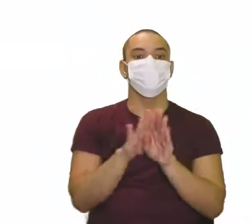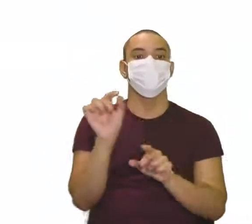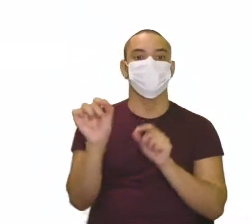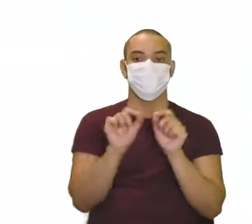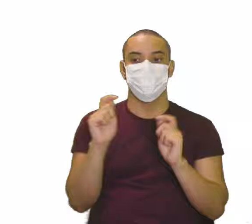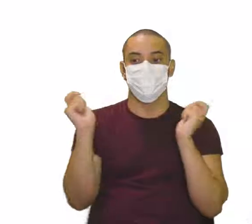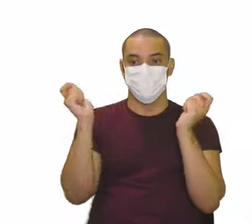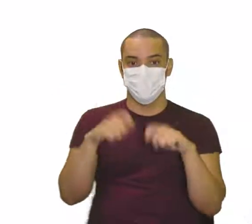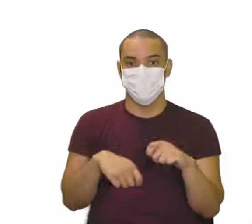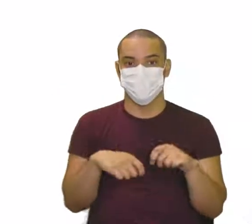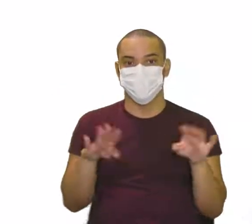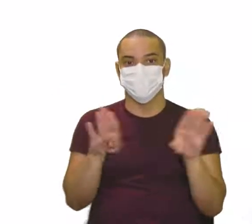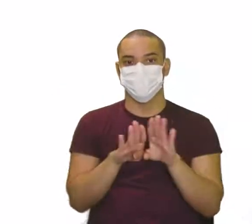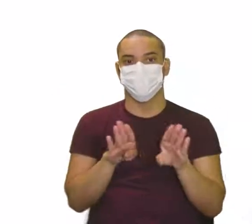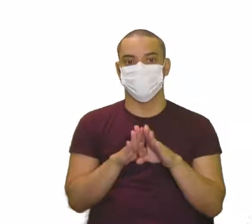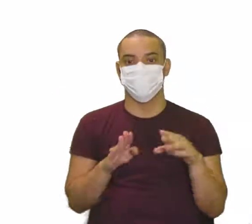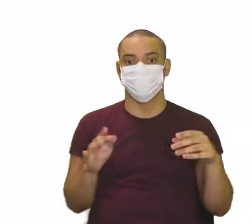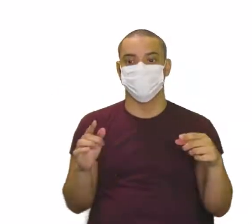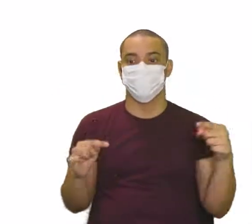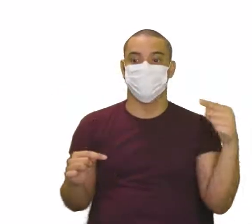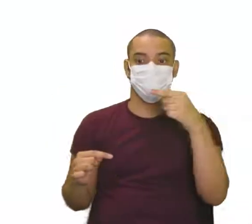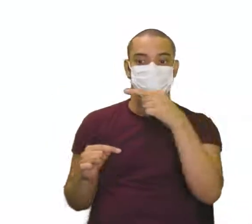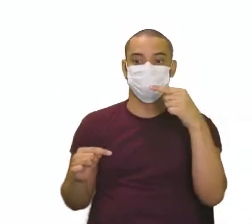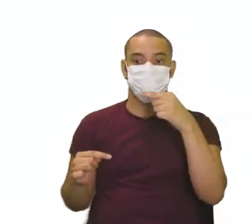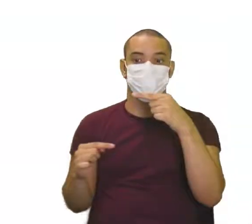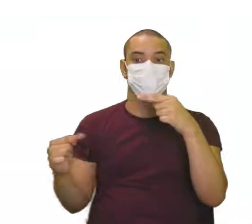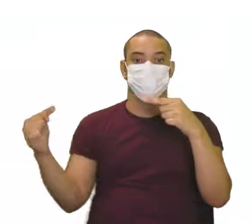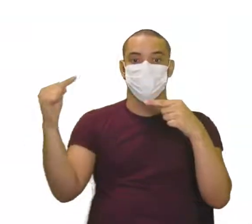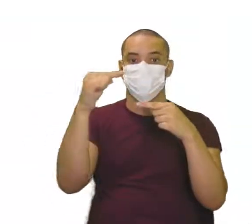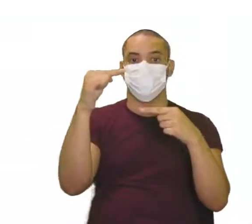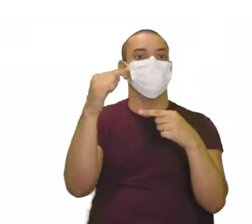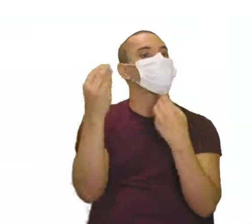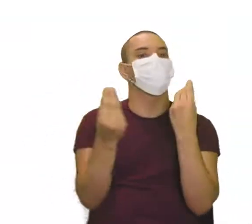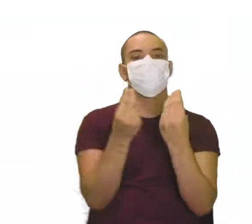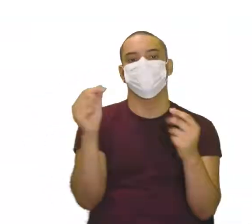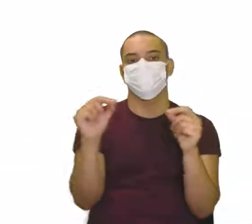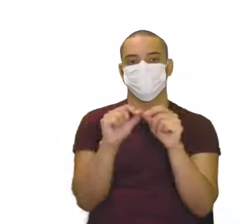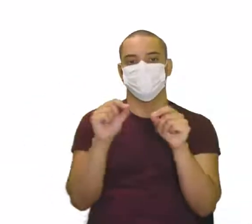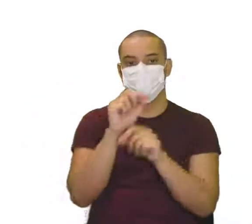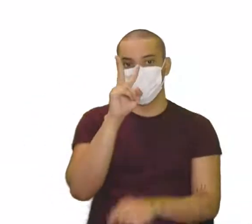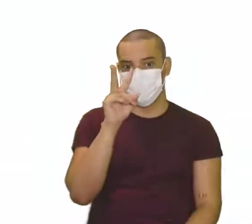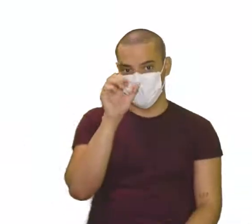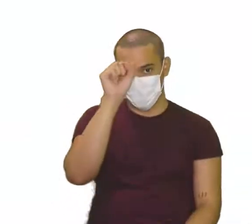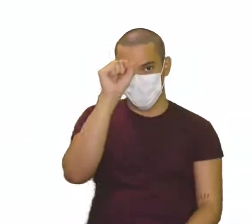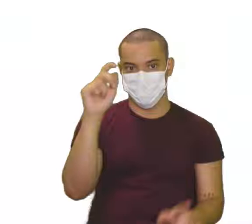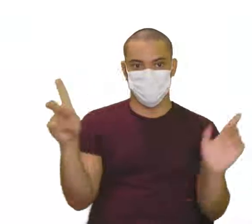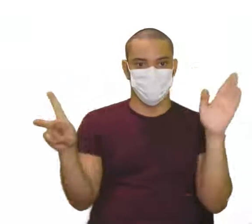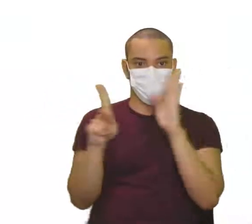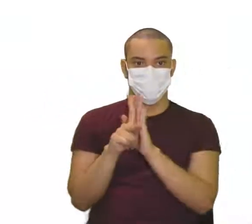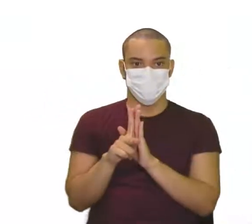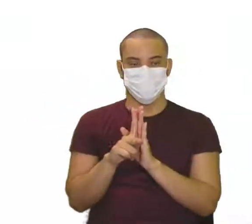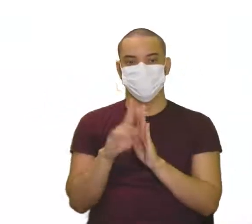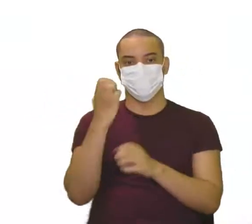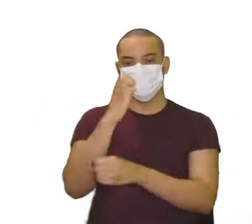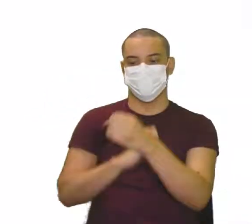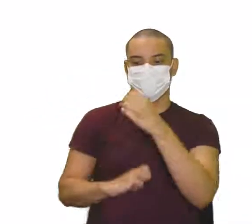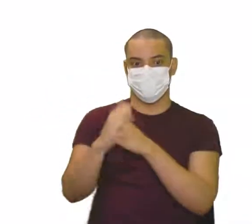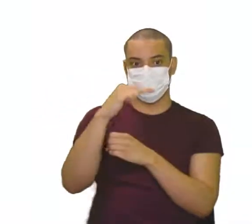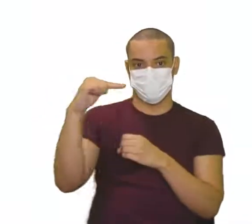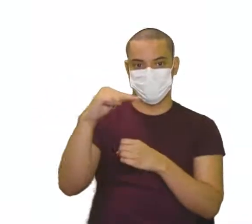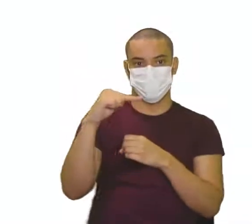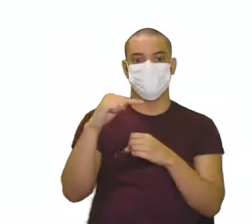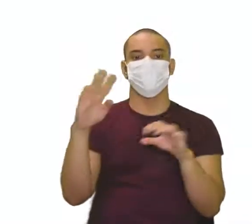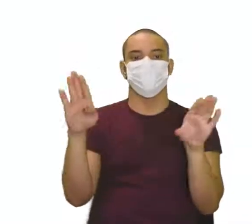Aqui nós podemos observar ó, a força magnética, né, perpendicular aqui à velocidade do elétron. E tá ali